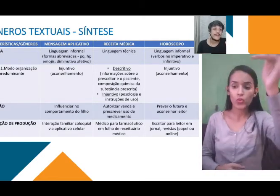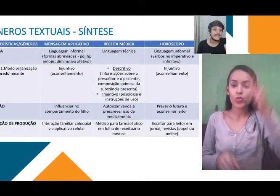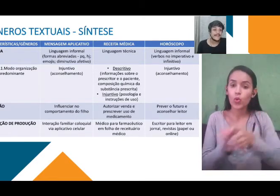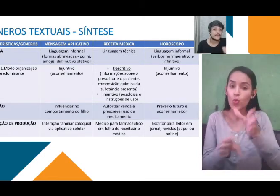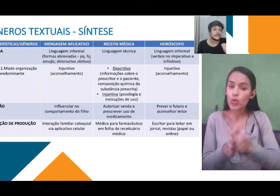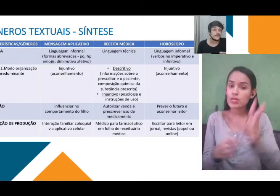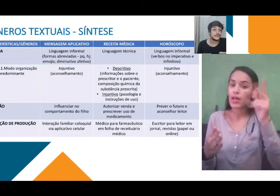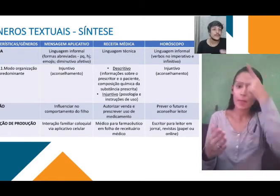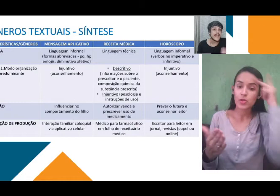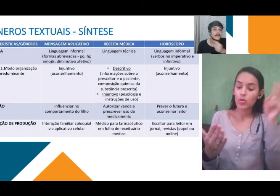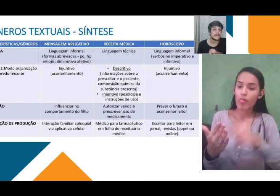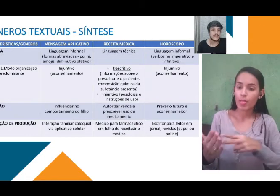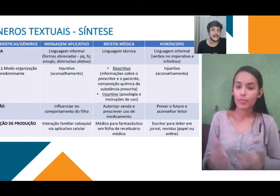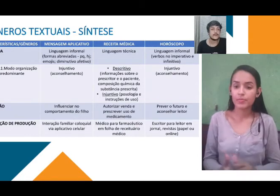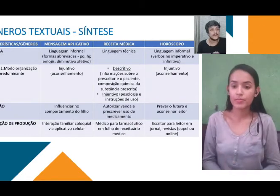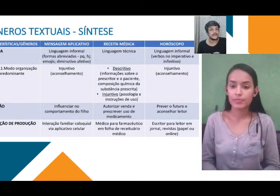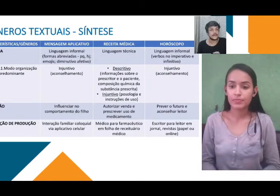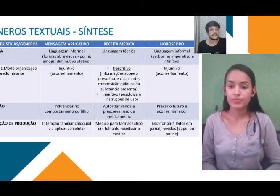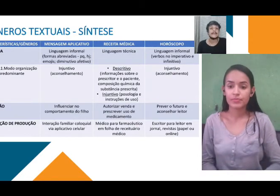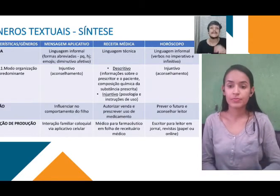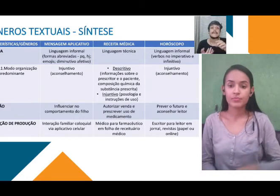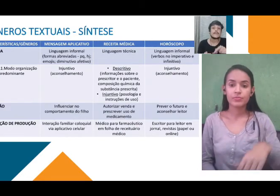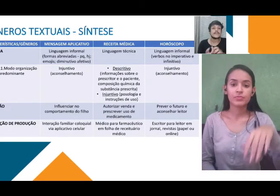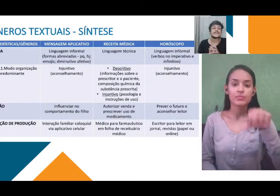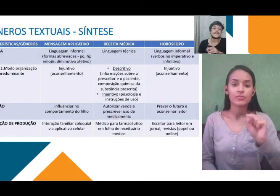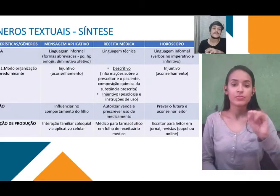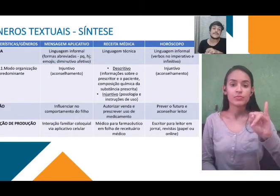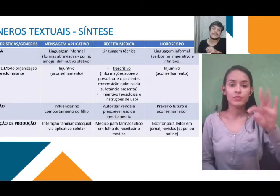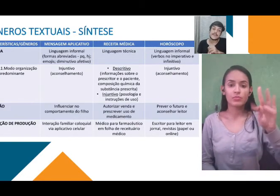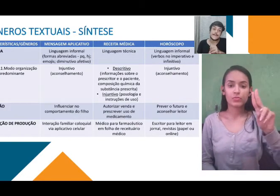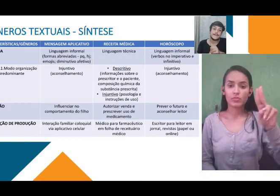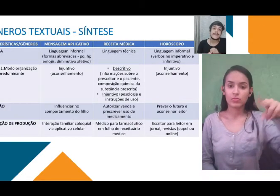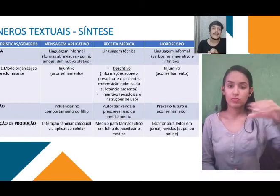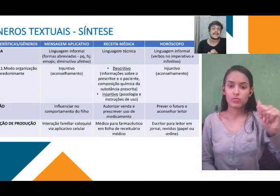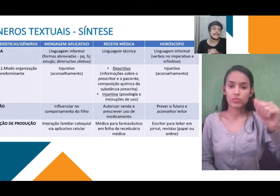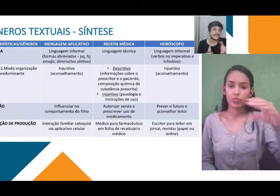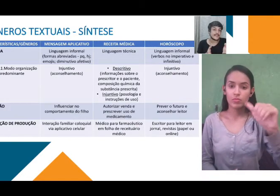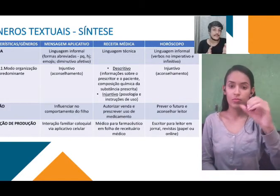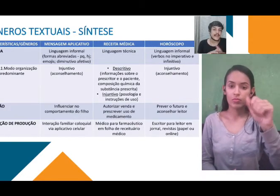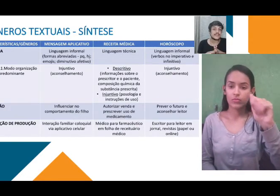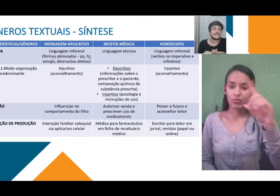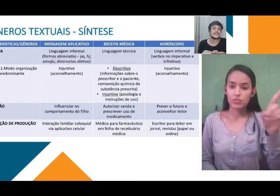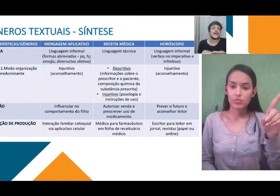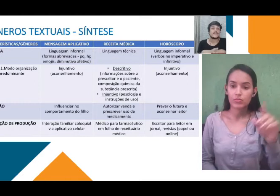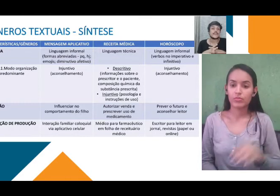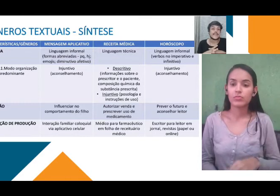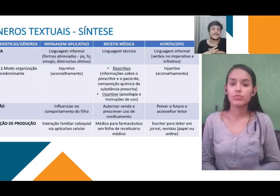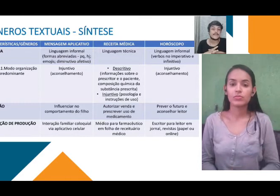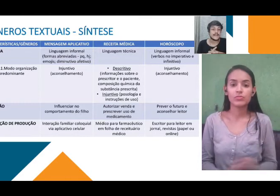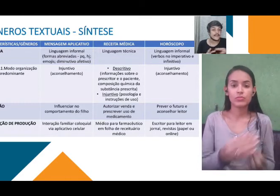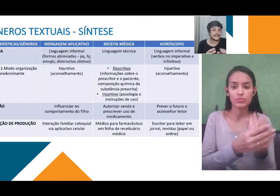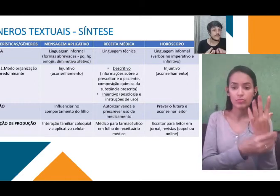horóscopo prever o futuro e aconselhar o leitor. E quanto à situação de produção, na mensagem de aplicativo